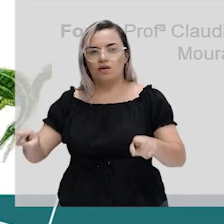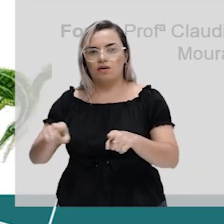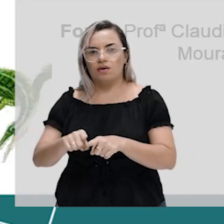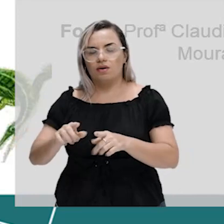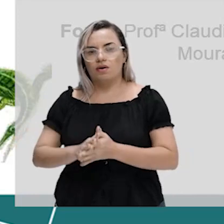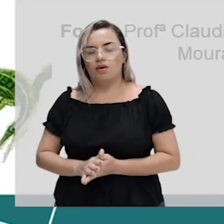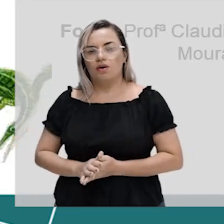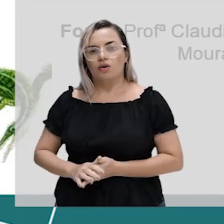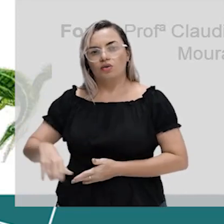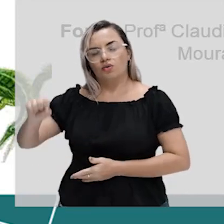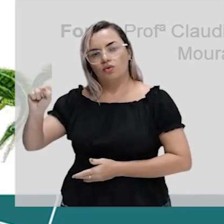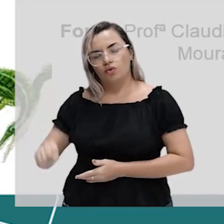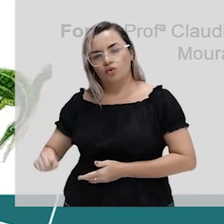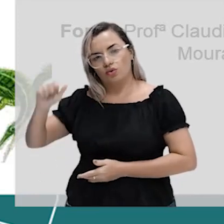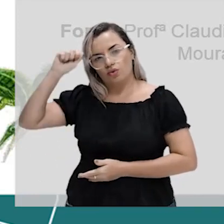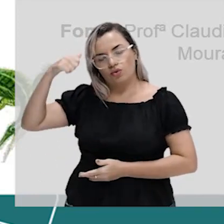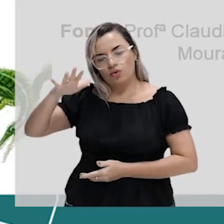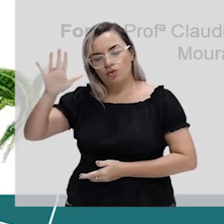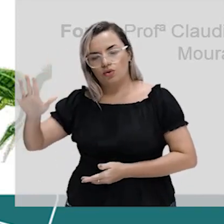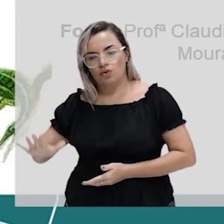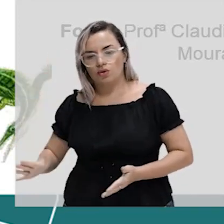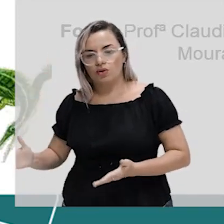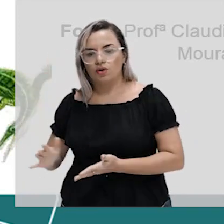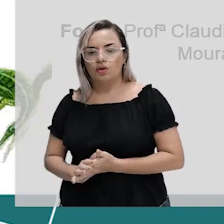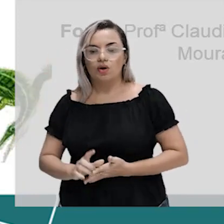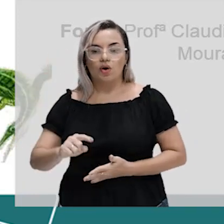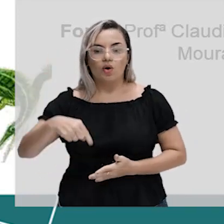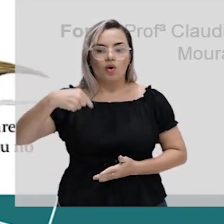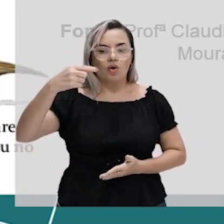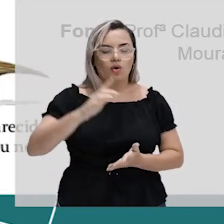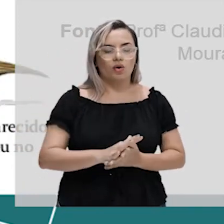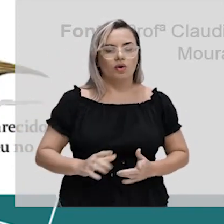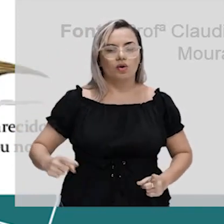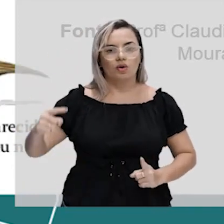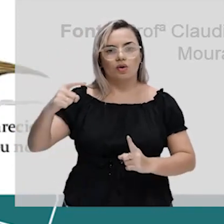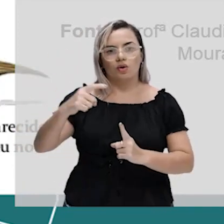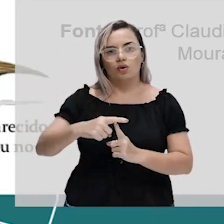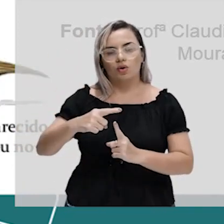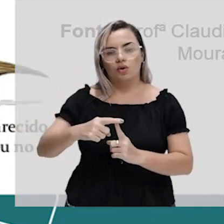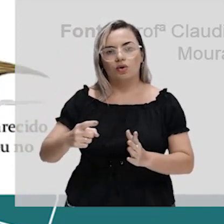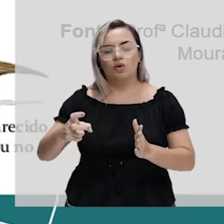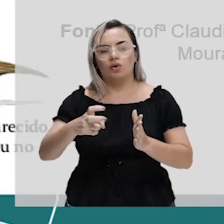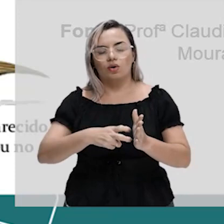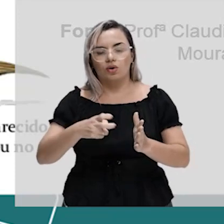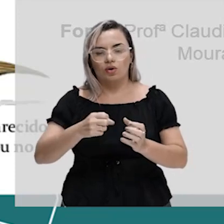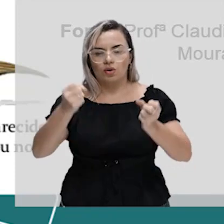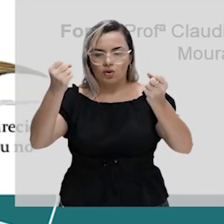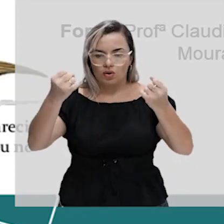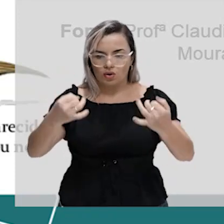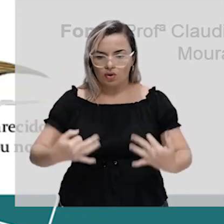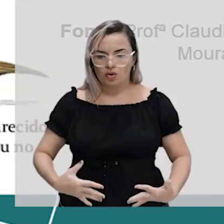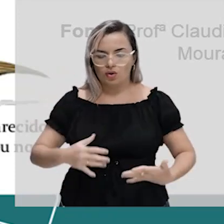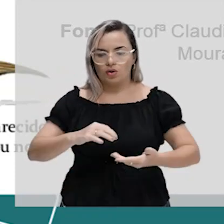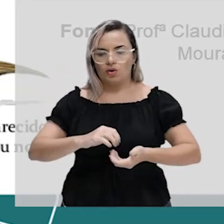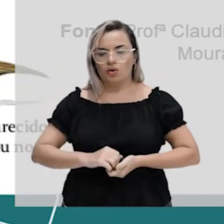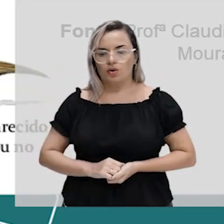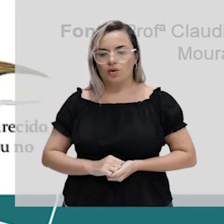da África. Olha que interessante. Outro tipo de fóssil que a gente pode mencionar aqui é